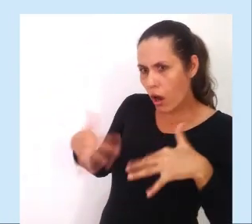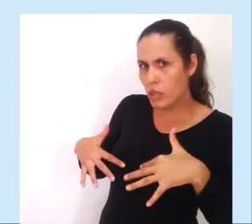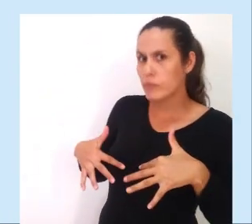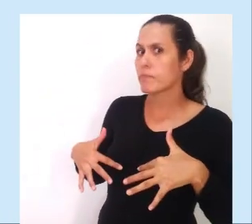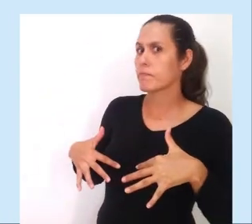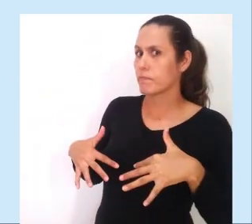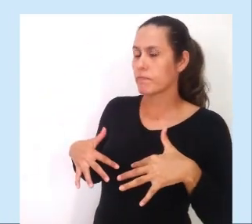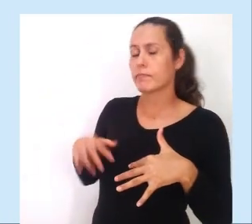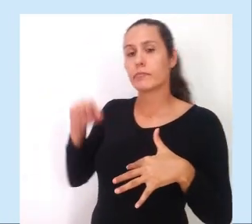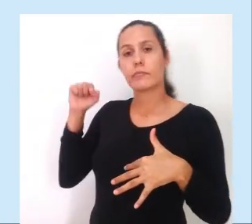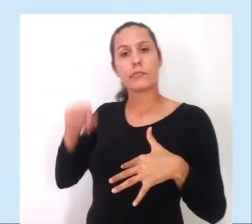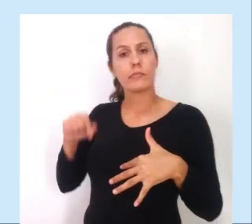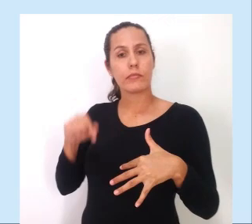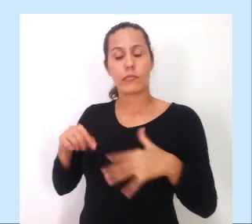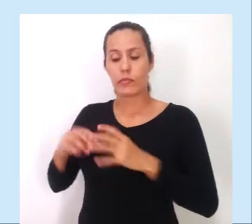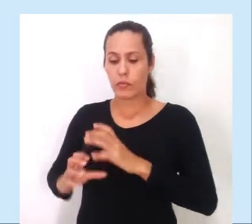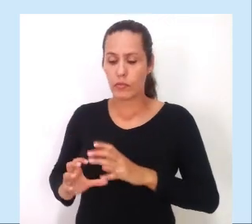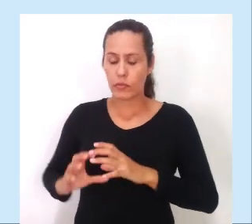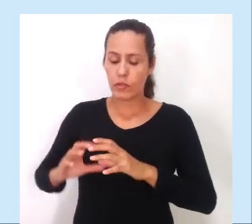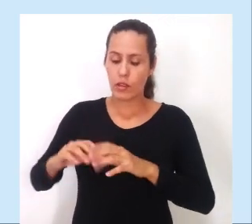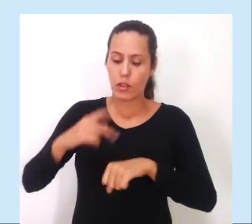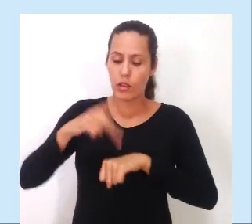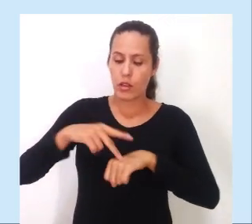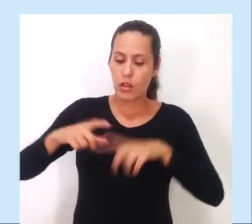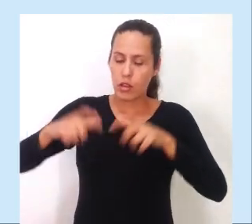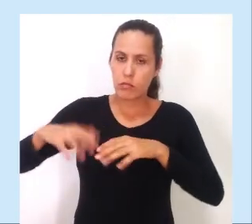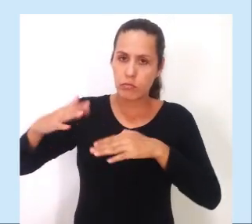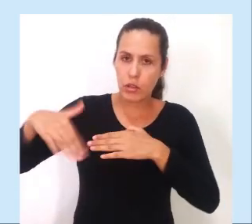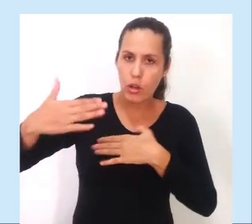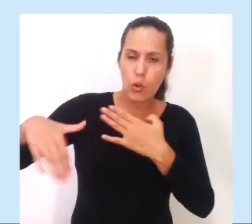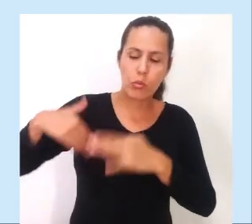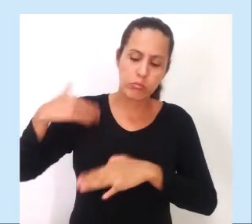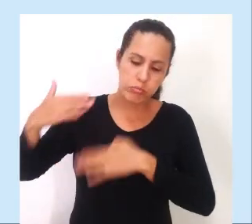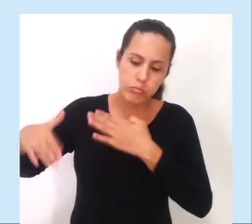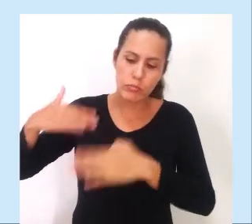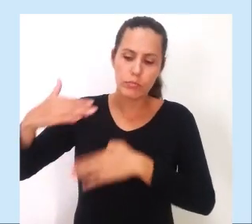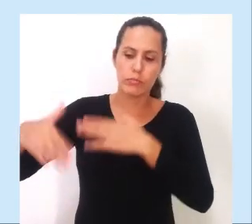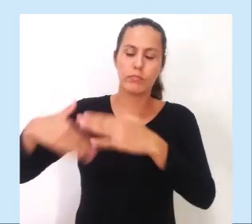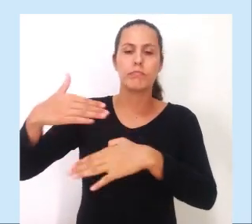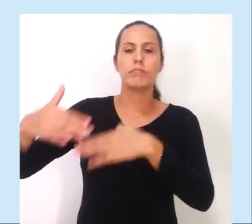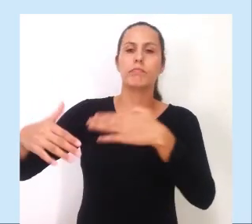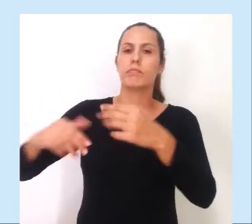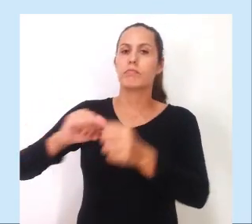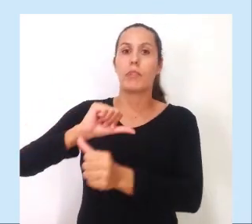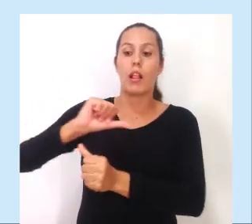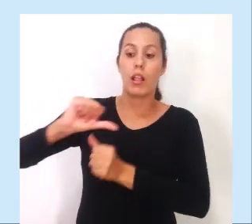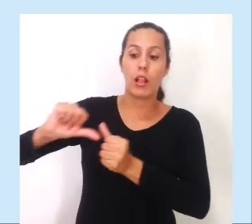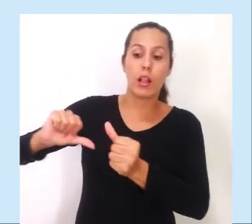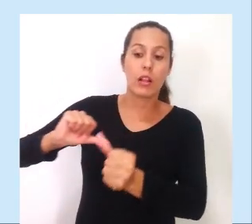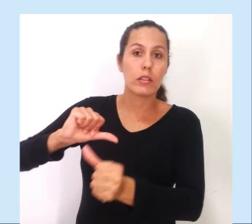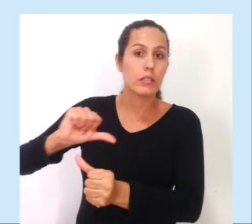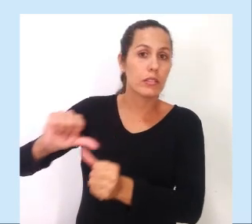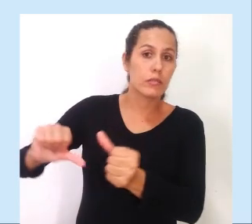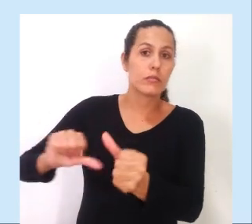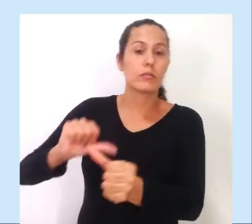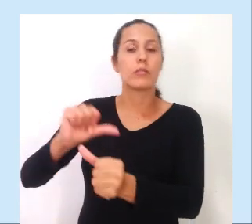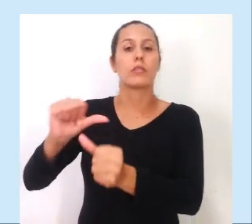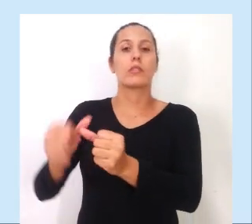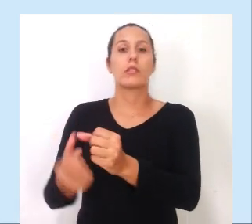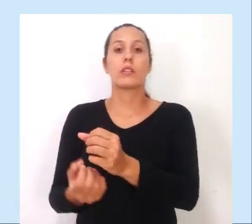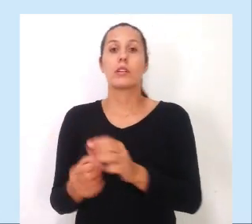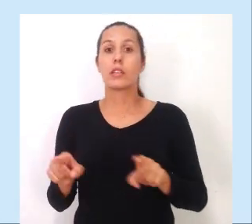vulcão que estava em erupção. E que essas rochas, com o passar do tempo, elas iriam